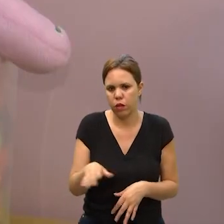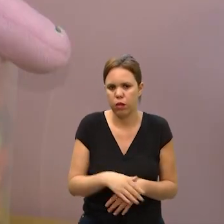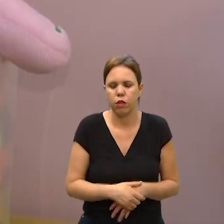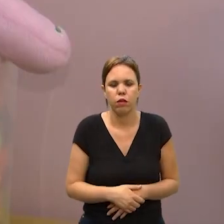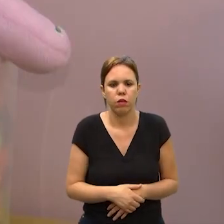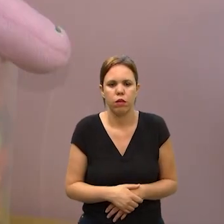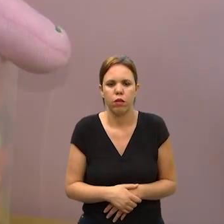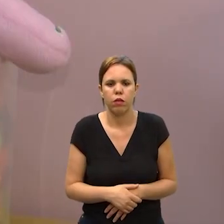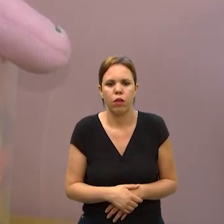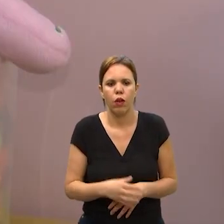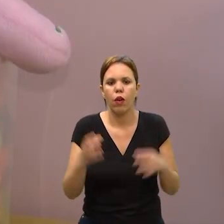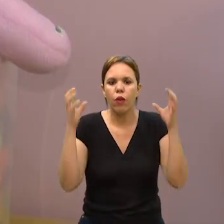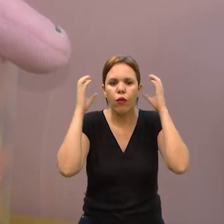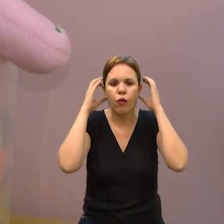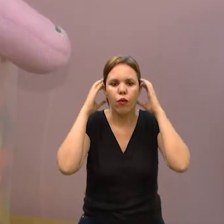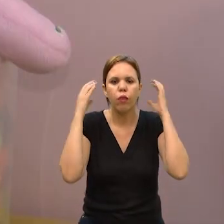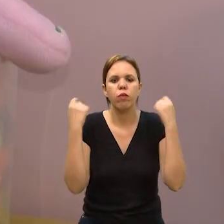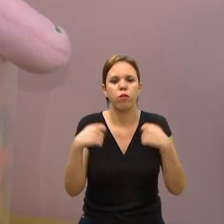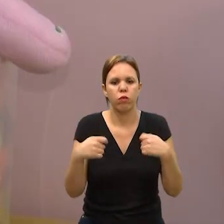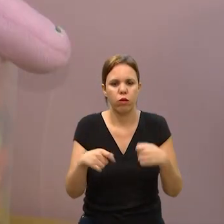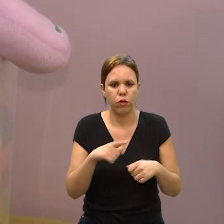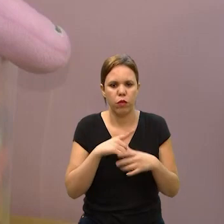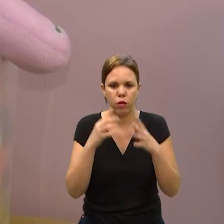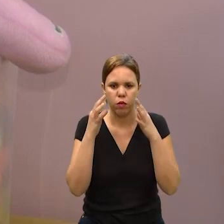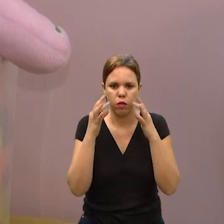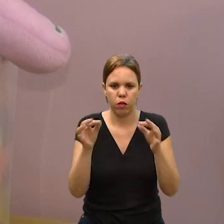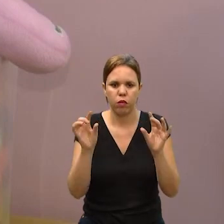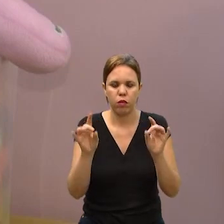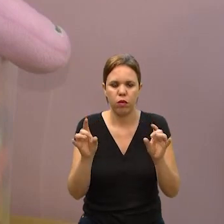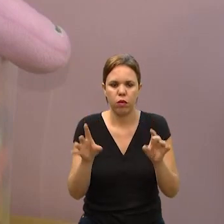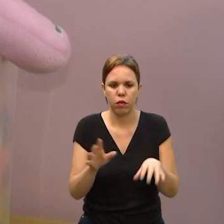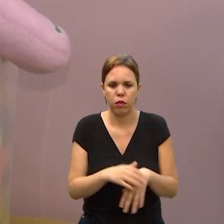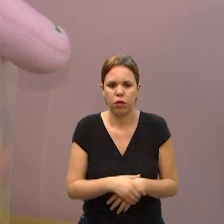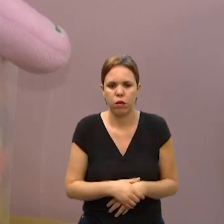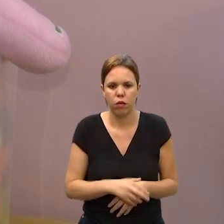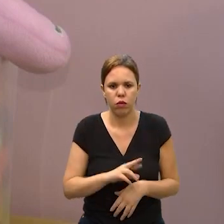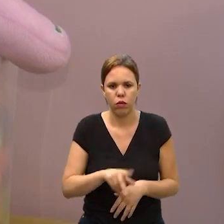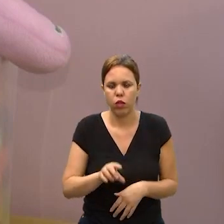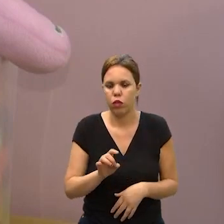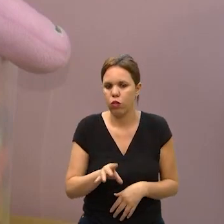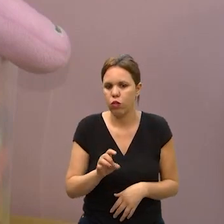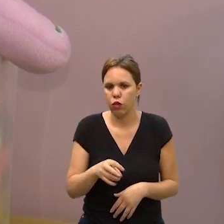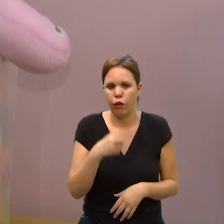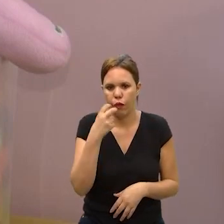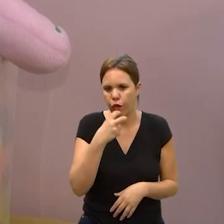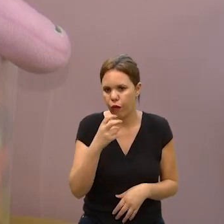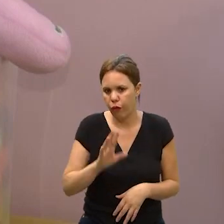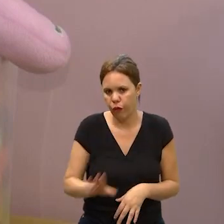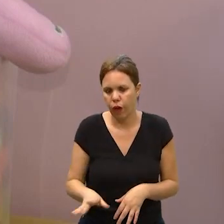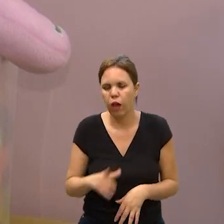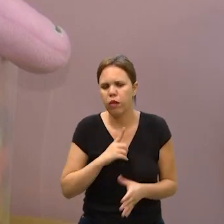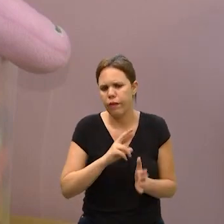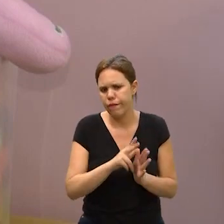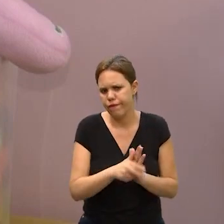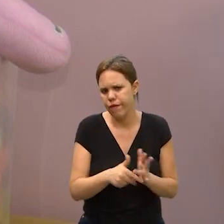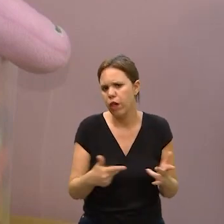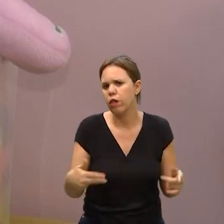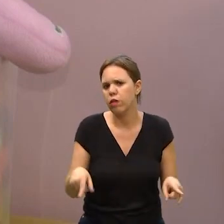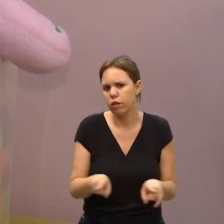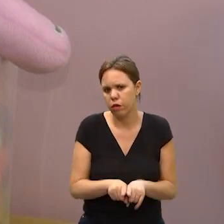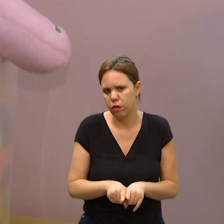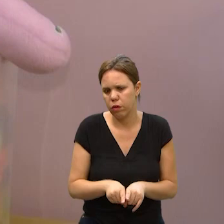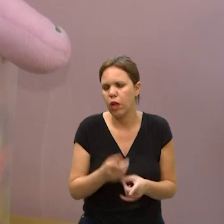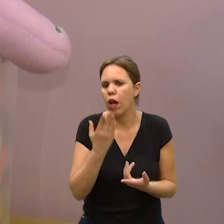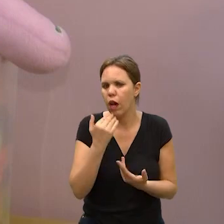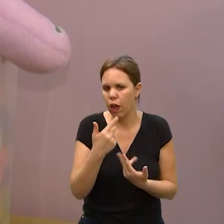crianças. A fono tem que ter uma atenção especial, não é somente a fala, existem